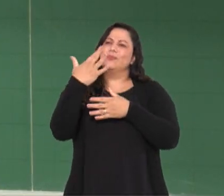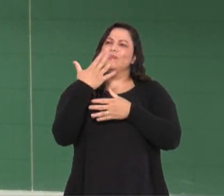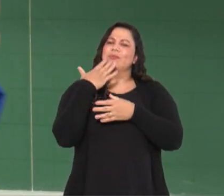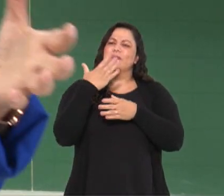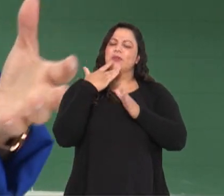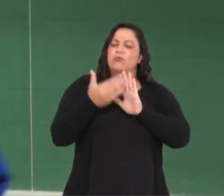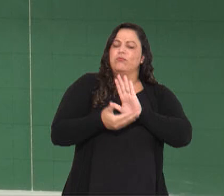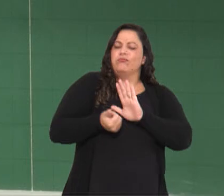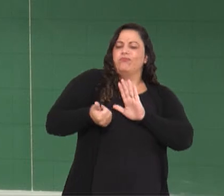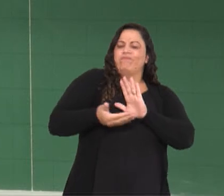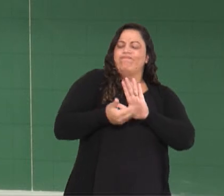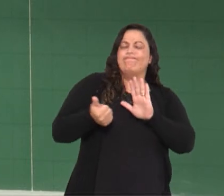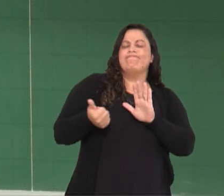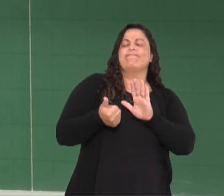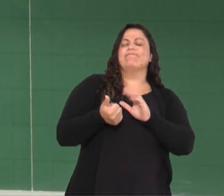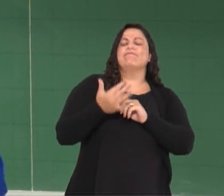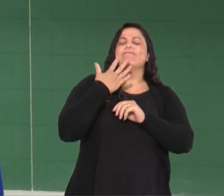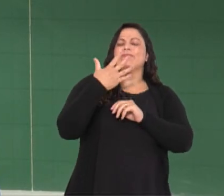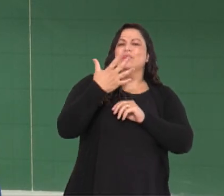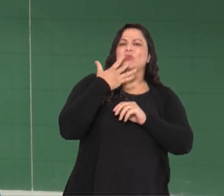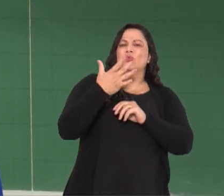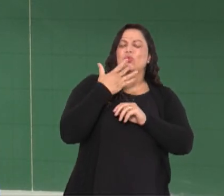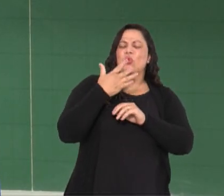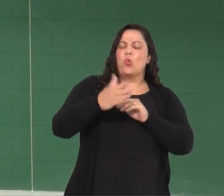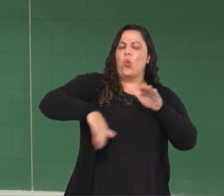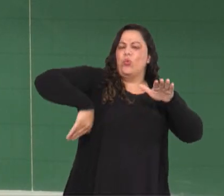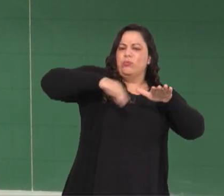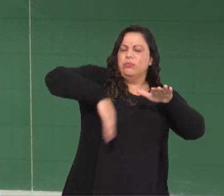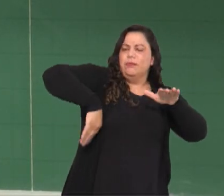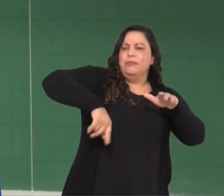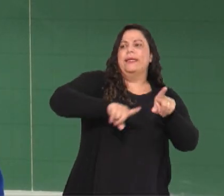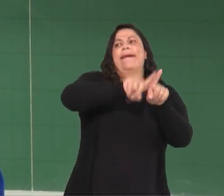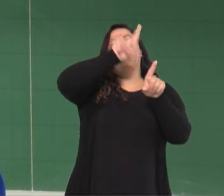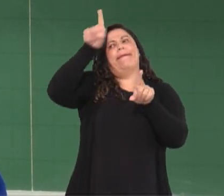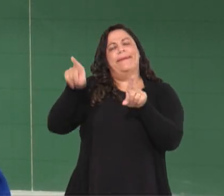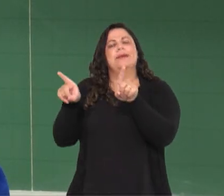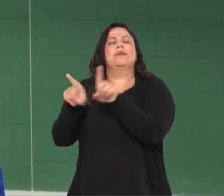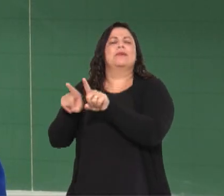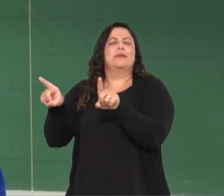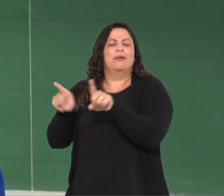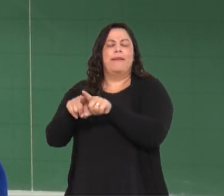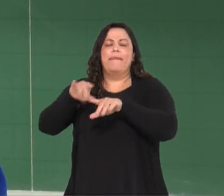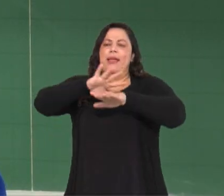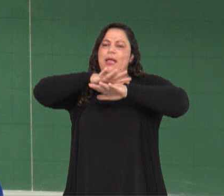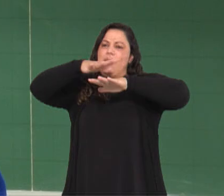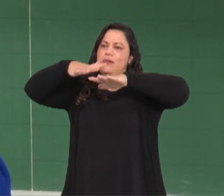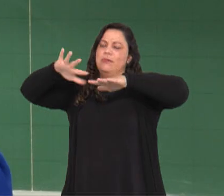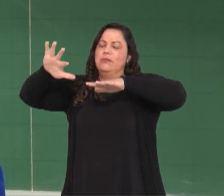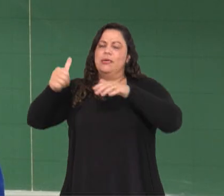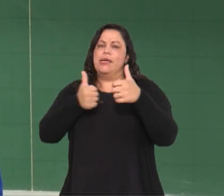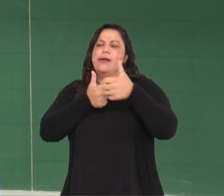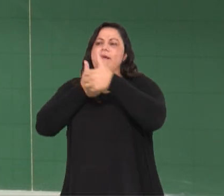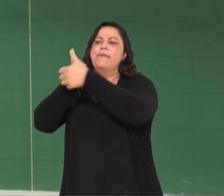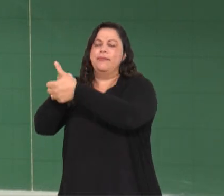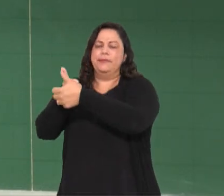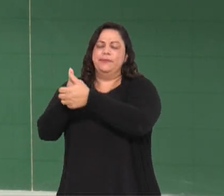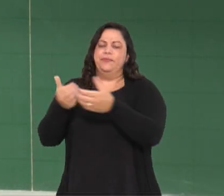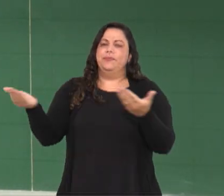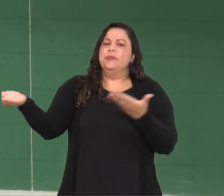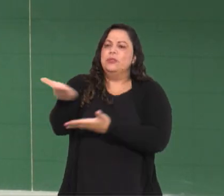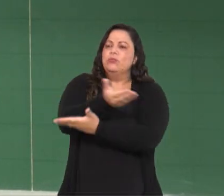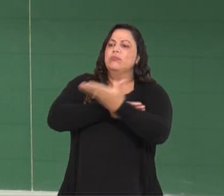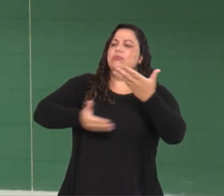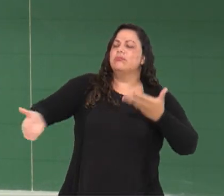litoral quanto também aqui no primeiro Planalto, né? Então existiam esses caminhos aí para uma certa movimentação e comunicação entre as